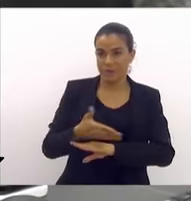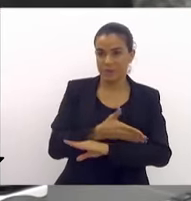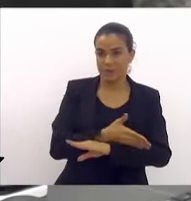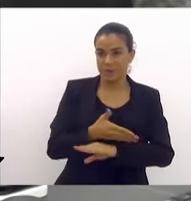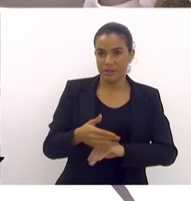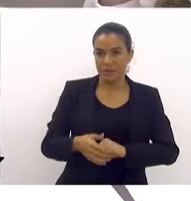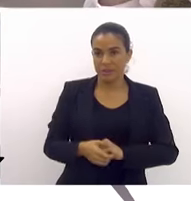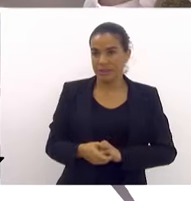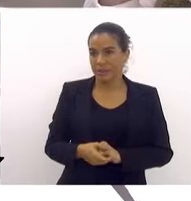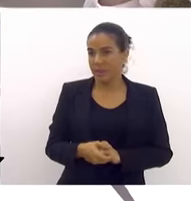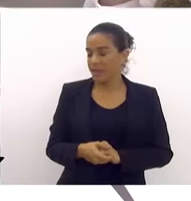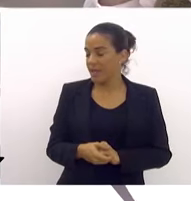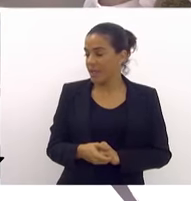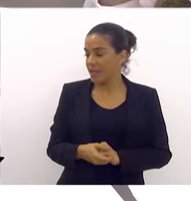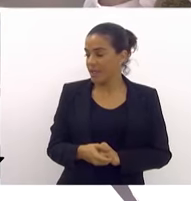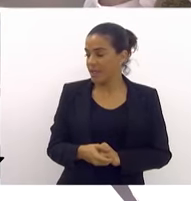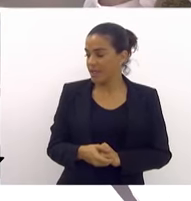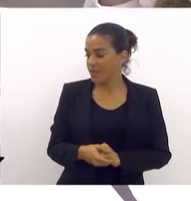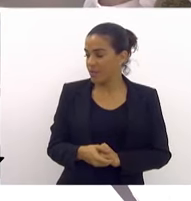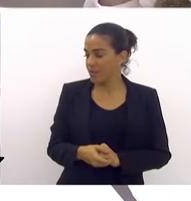Então...